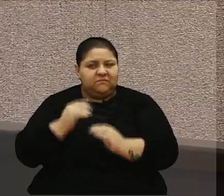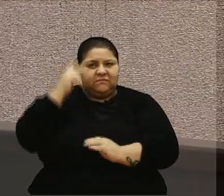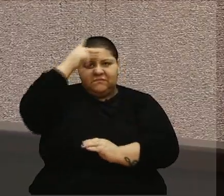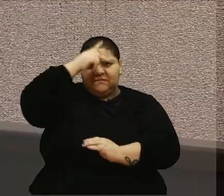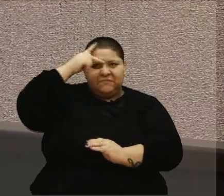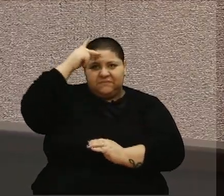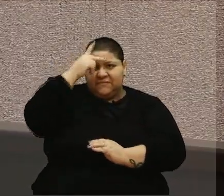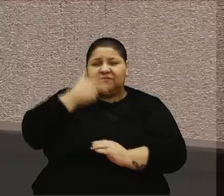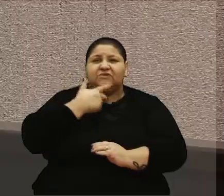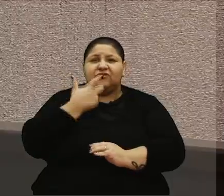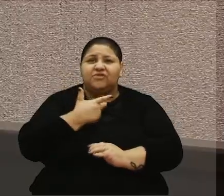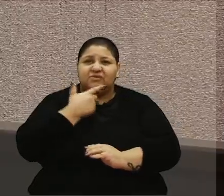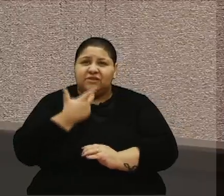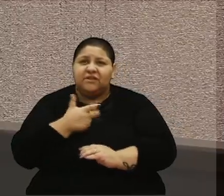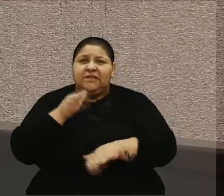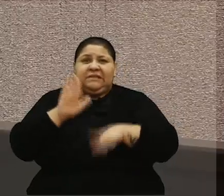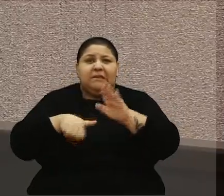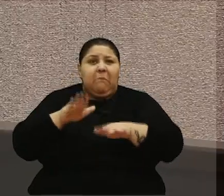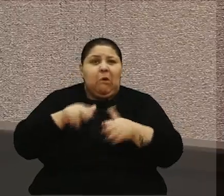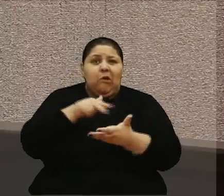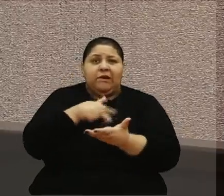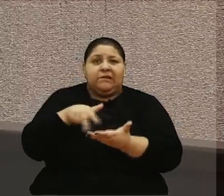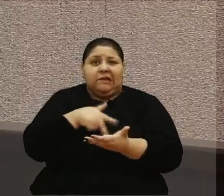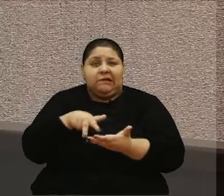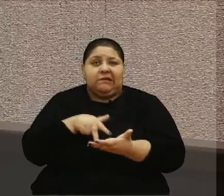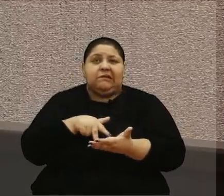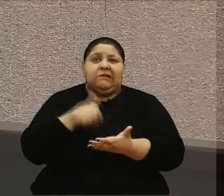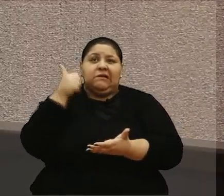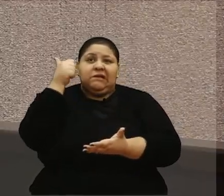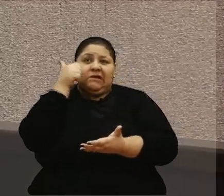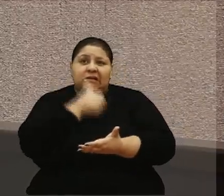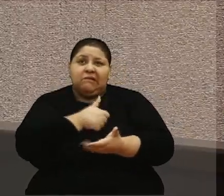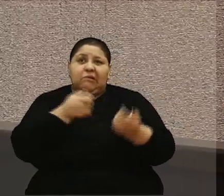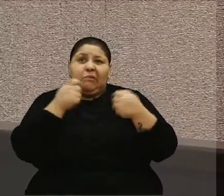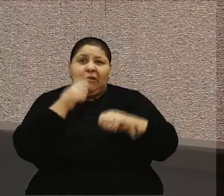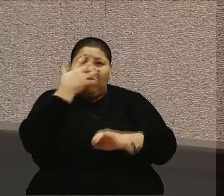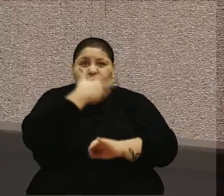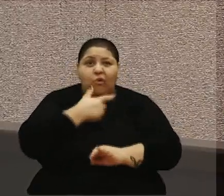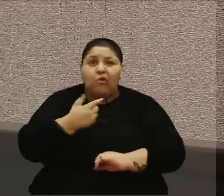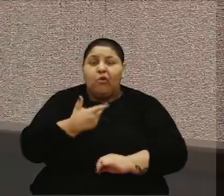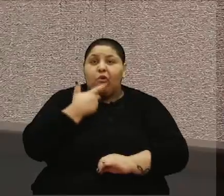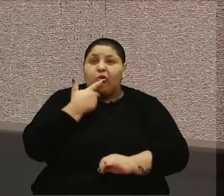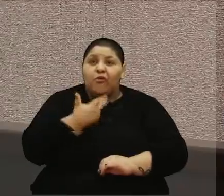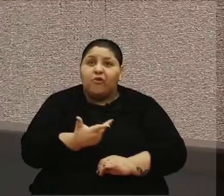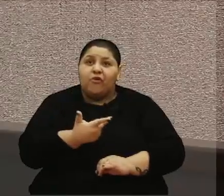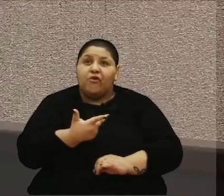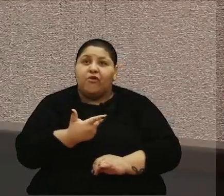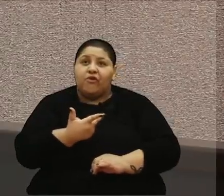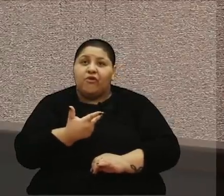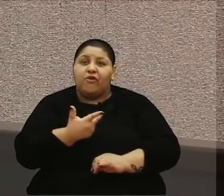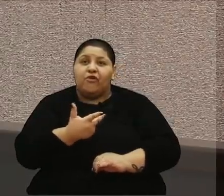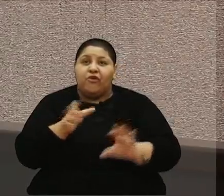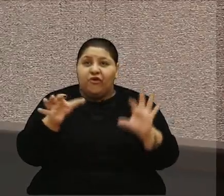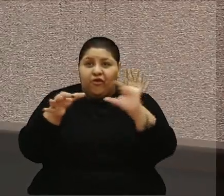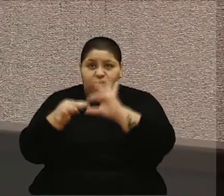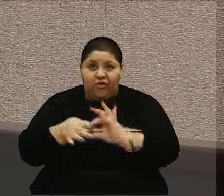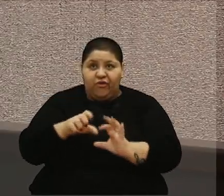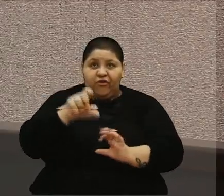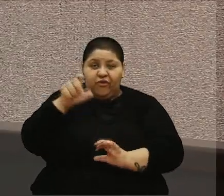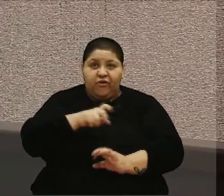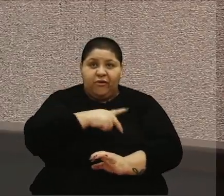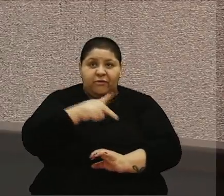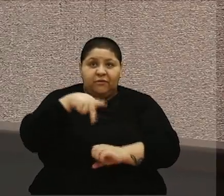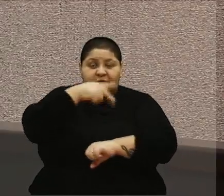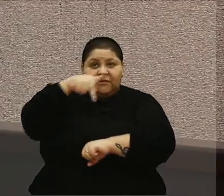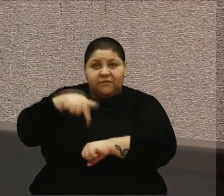Pelotas, falando sobre essa questão de tambor e dança, que a mulher é competente se ela for bonita. Olha o que ele falou da correligionária dele, ex-presidente do